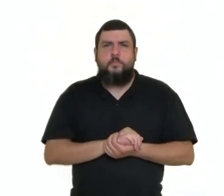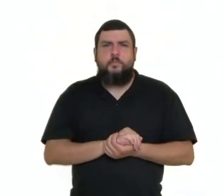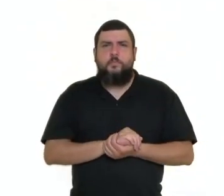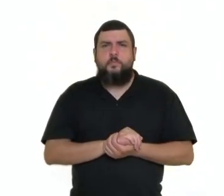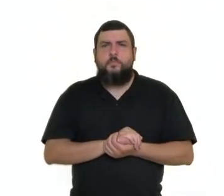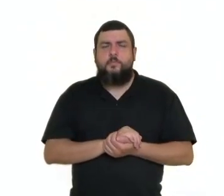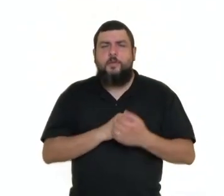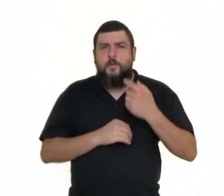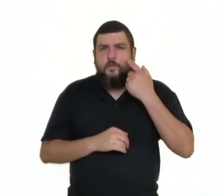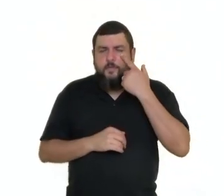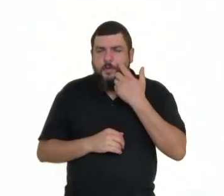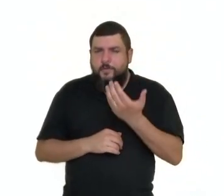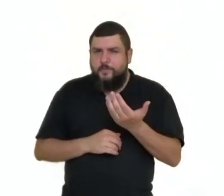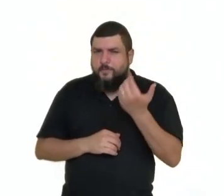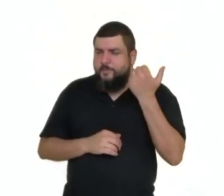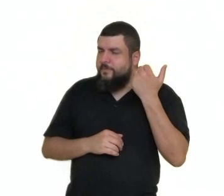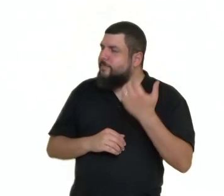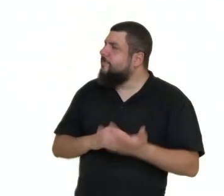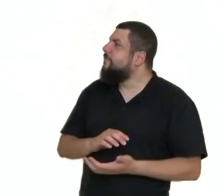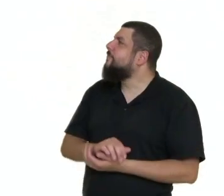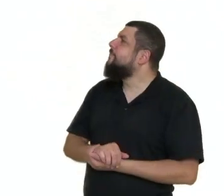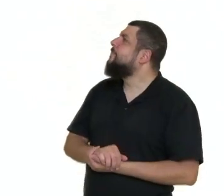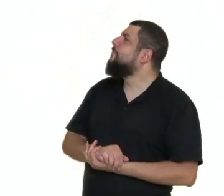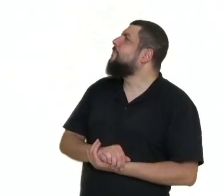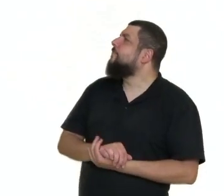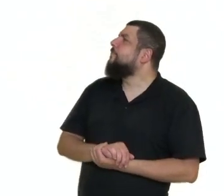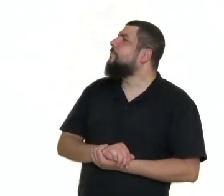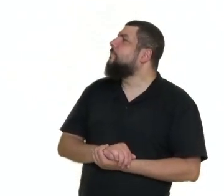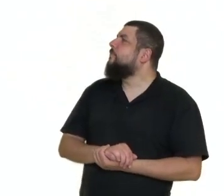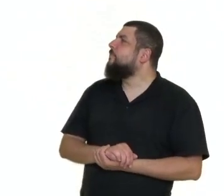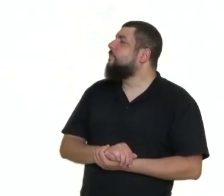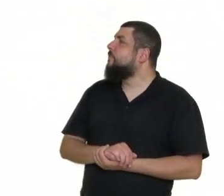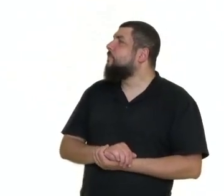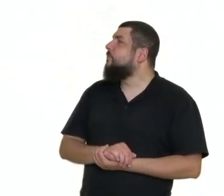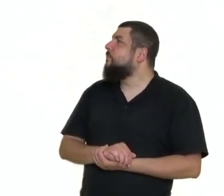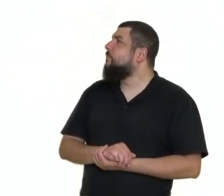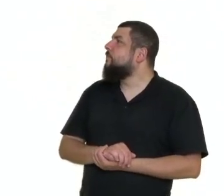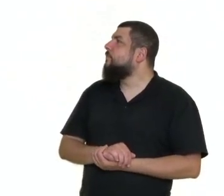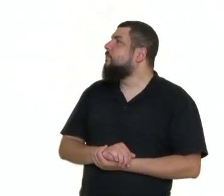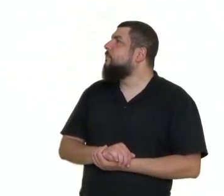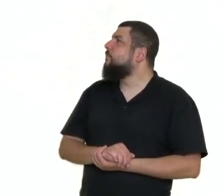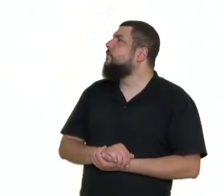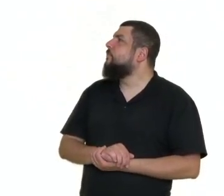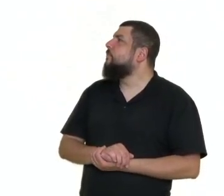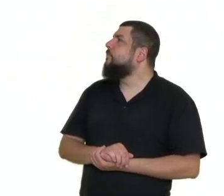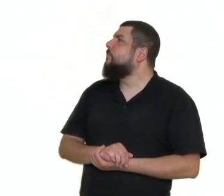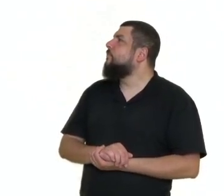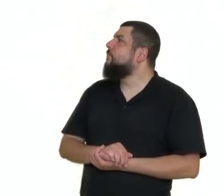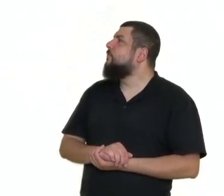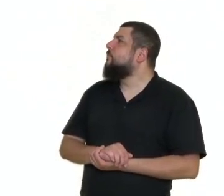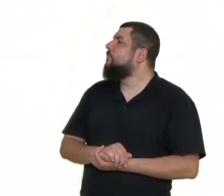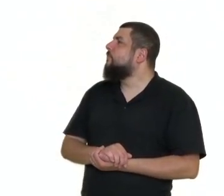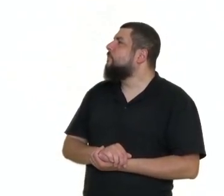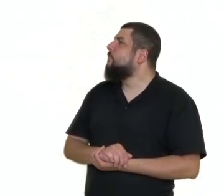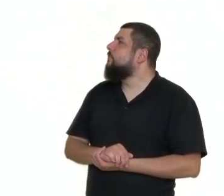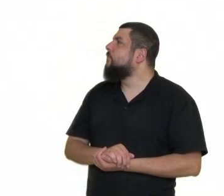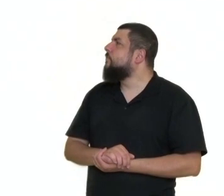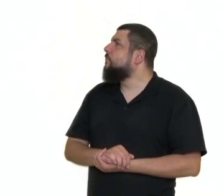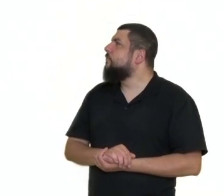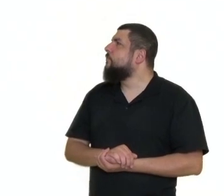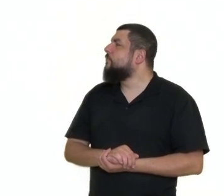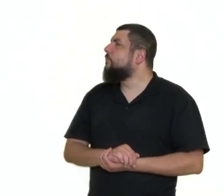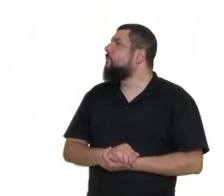dia a dia, aconteceu por alguma razão, despertou e atraiu o quê? A atenção